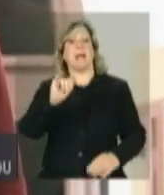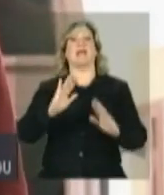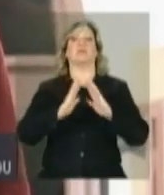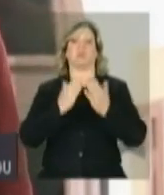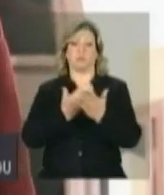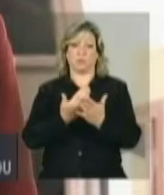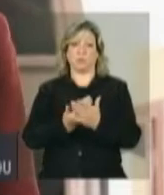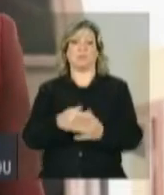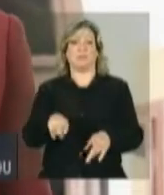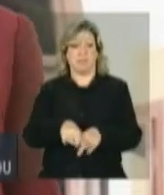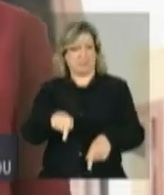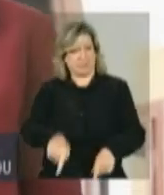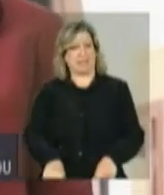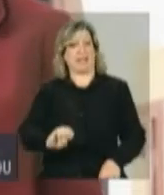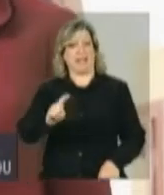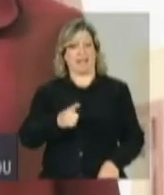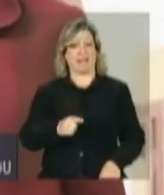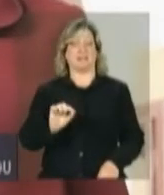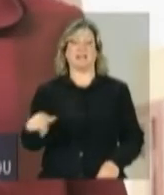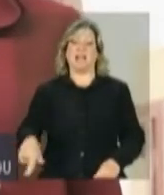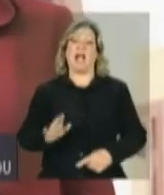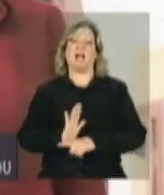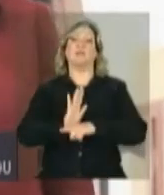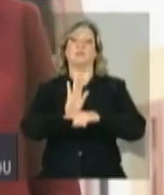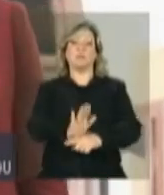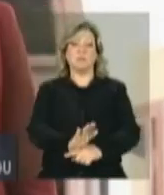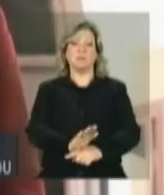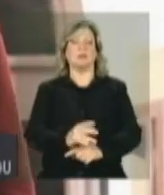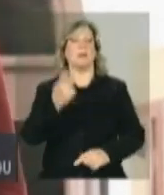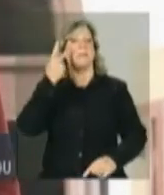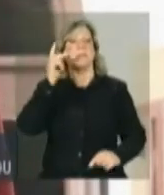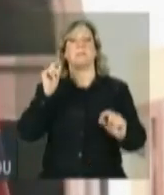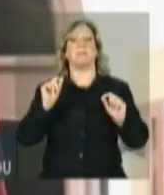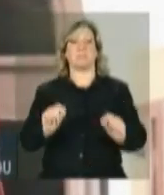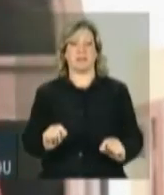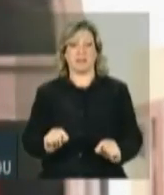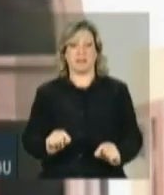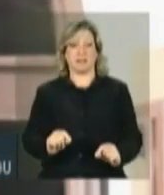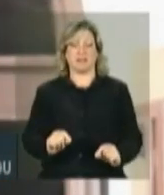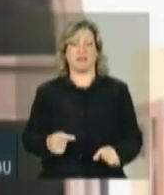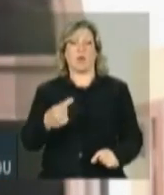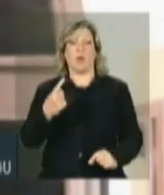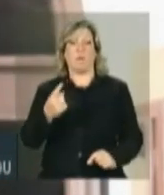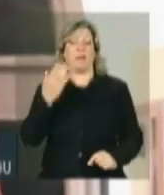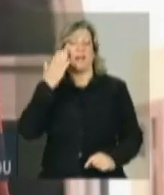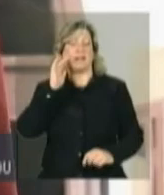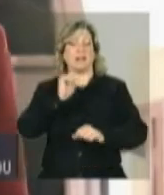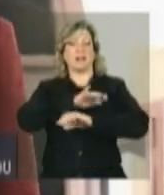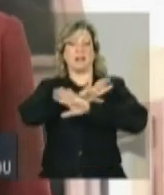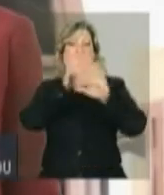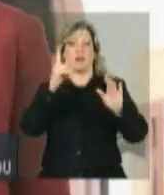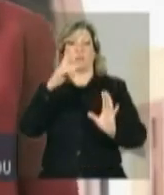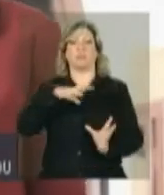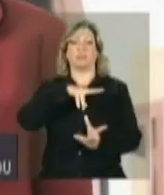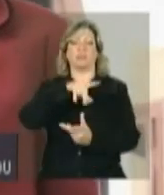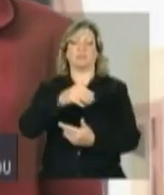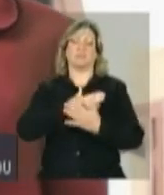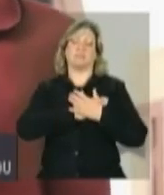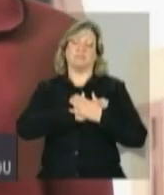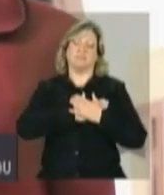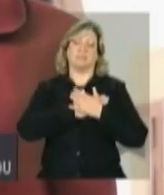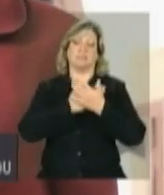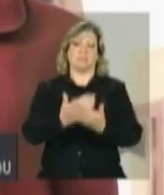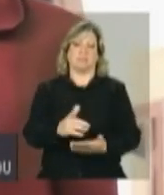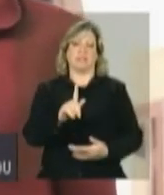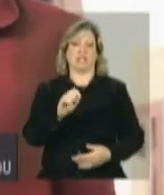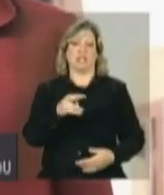estudou e que contribuiu para uma visão de mundo generosa e